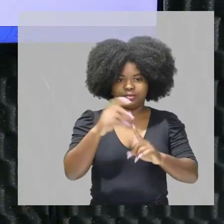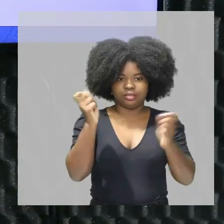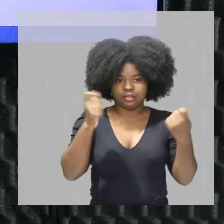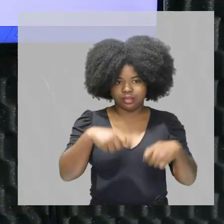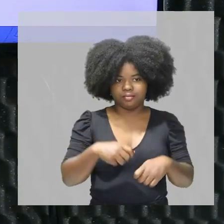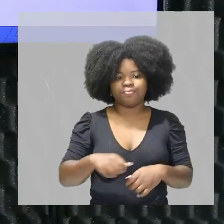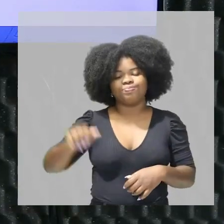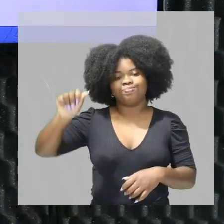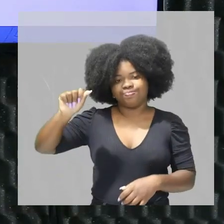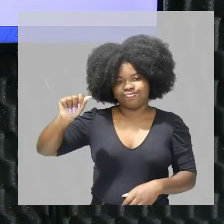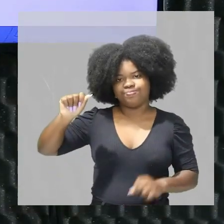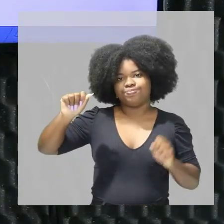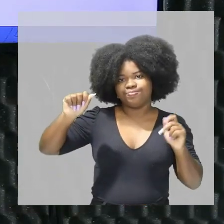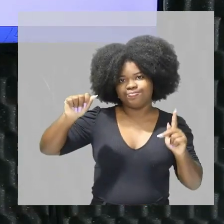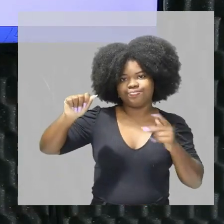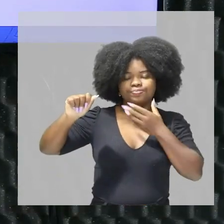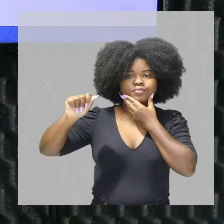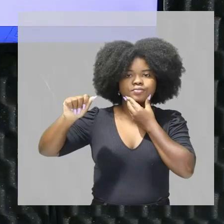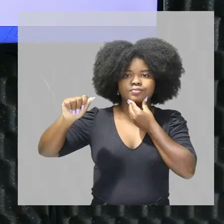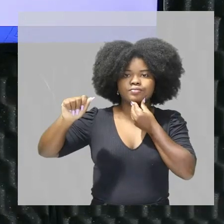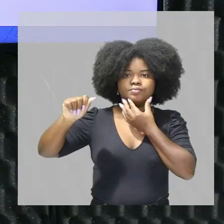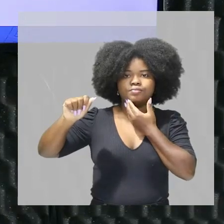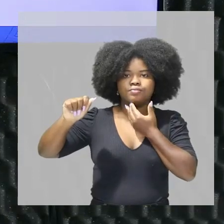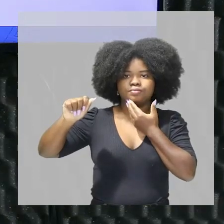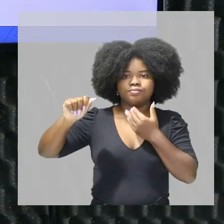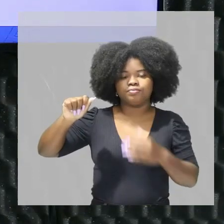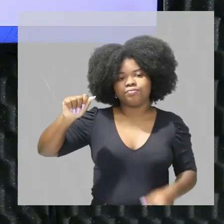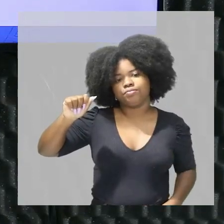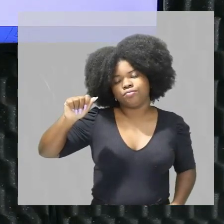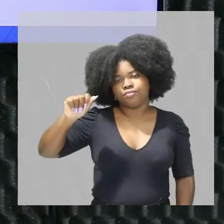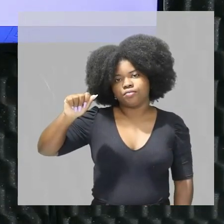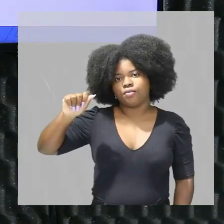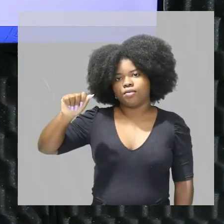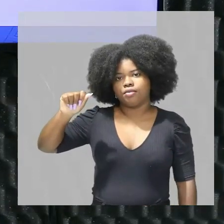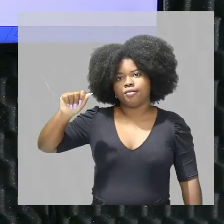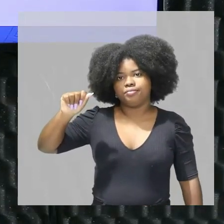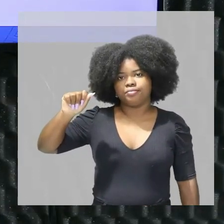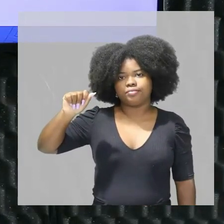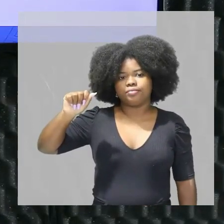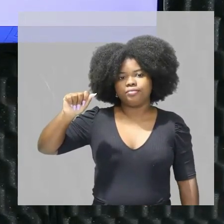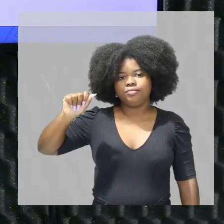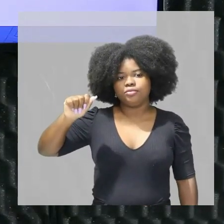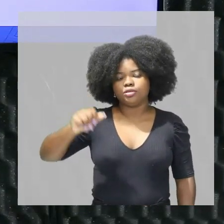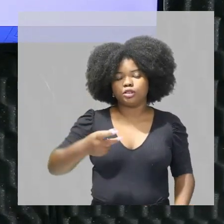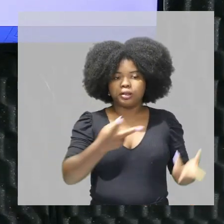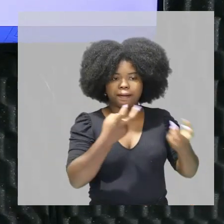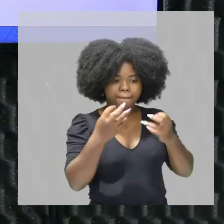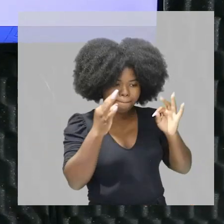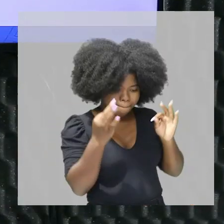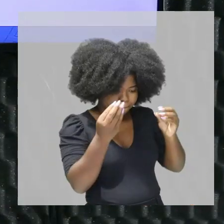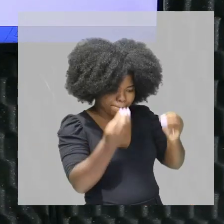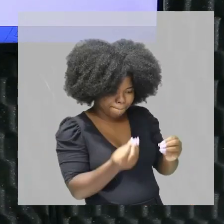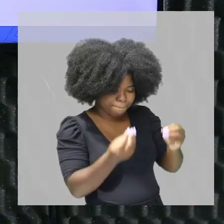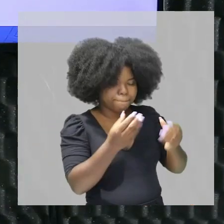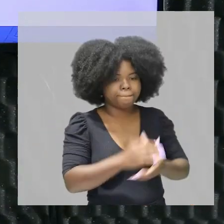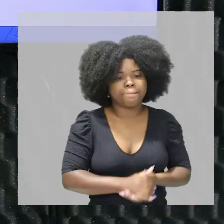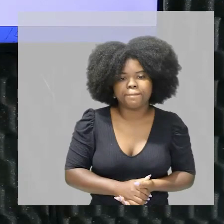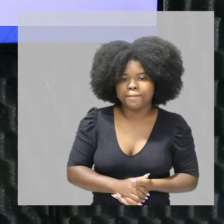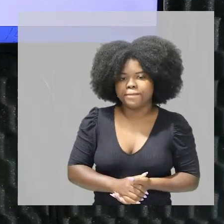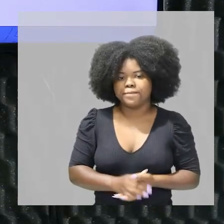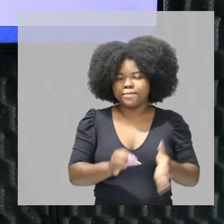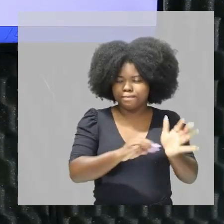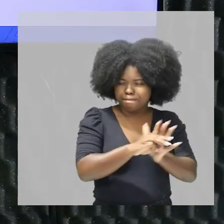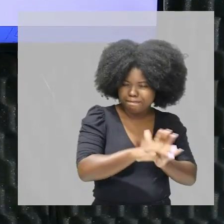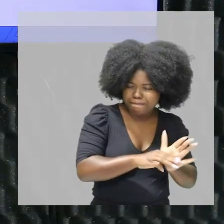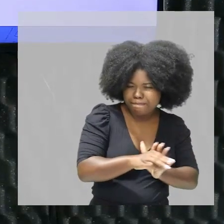podemos marcar a letra a apenas a 5 é uma indução quando você analisa todos os argumentos quando